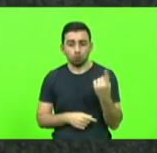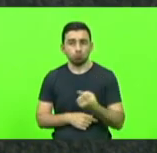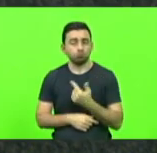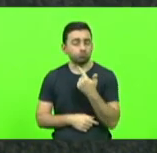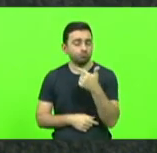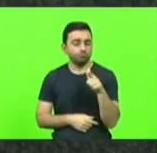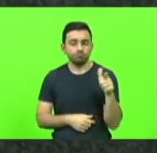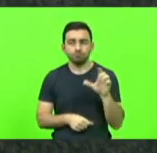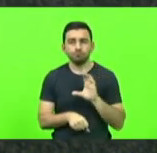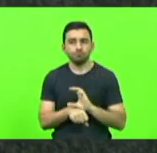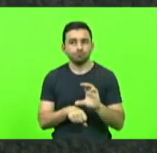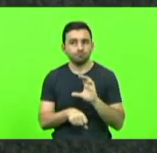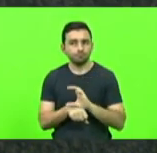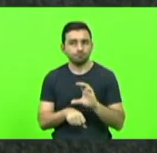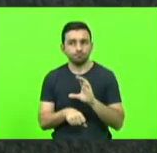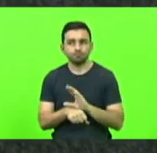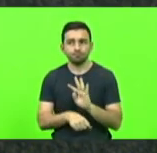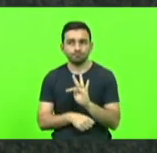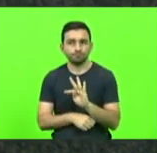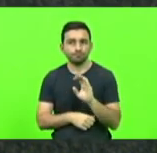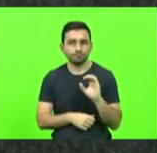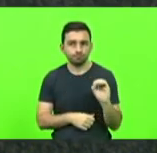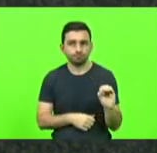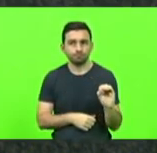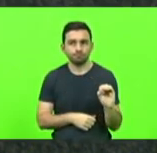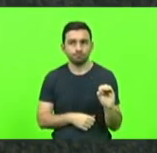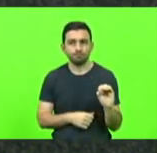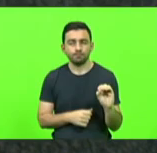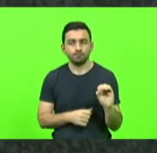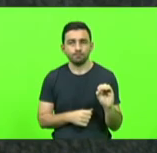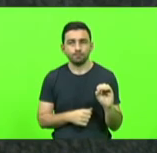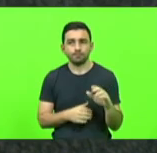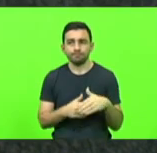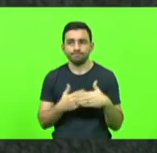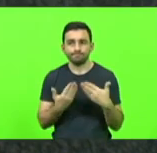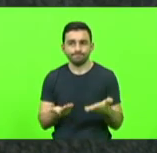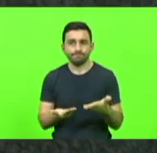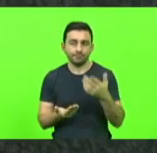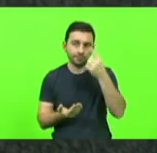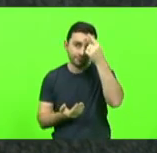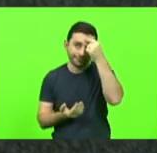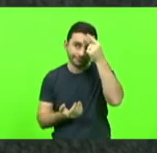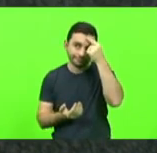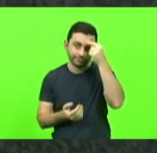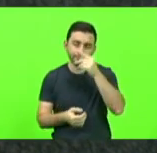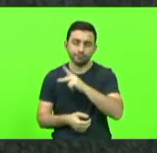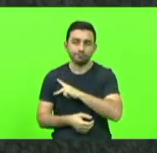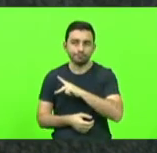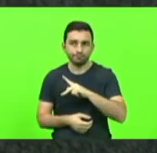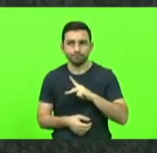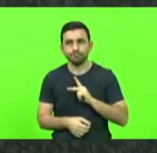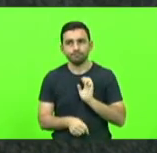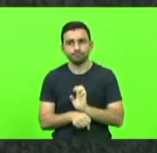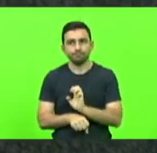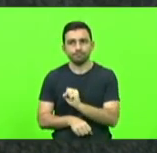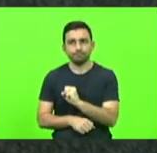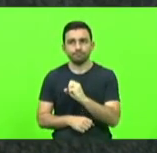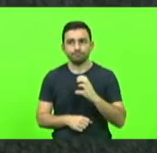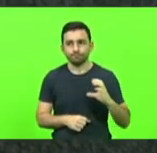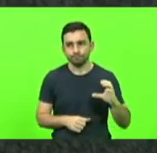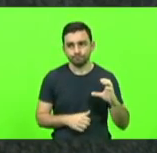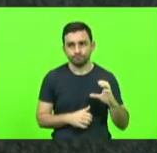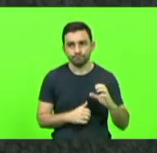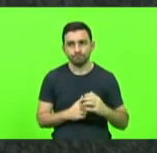curso de terapia ocupacional numa universidade pública do estado. A gente